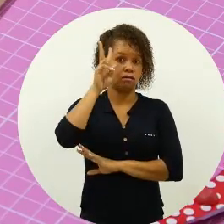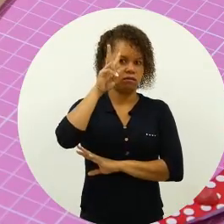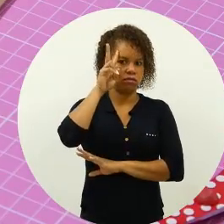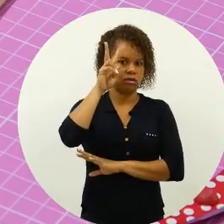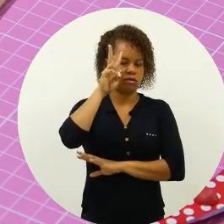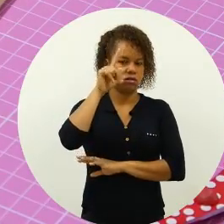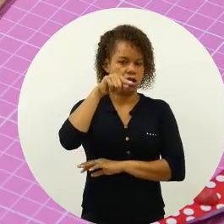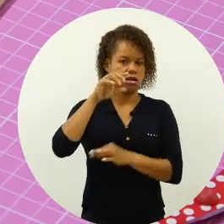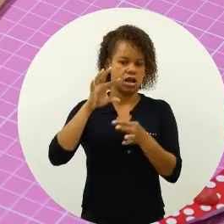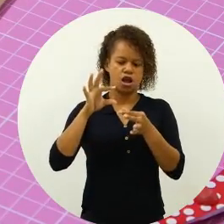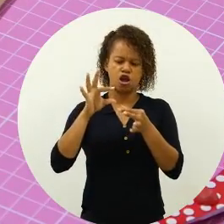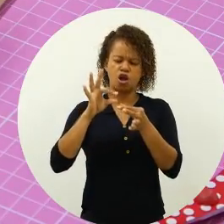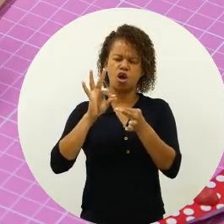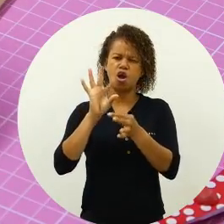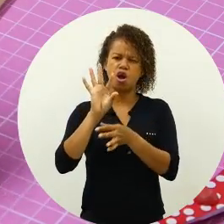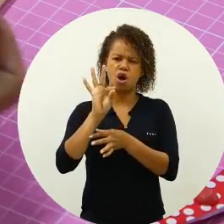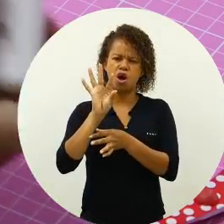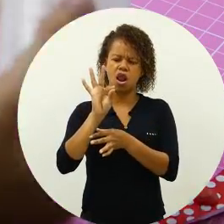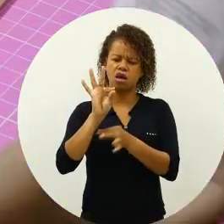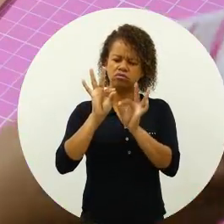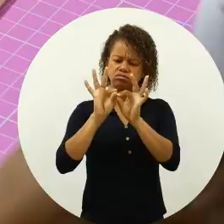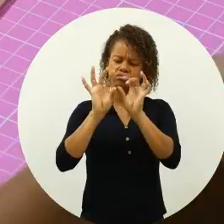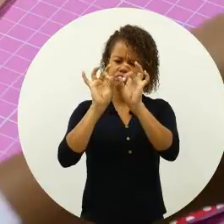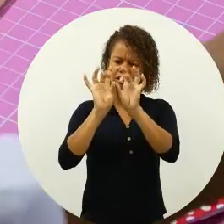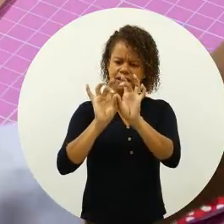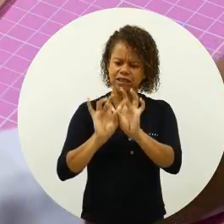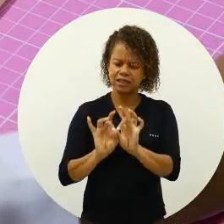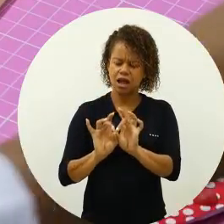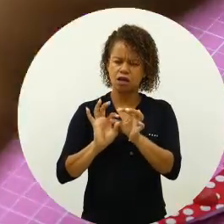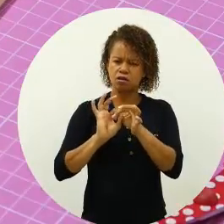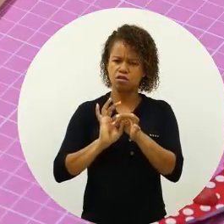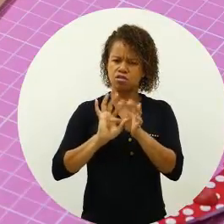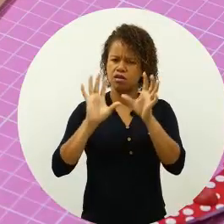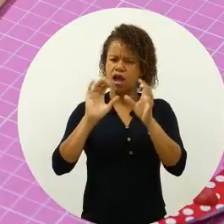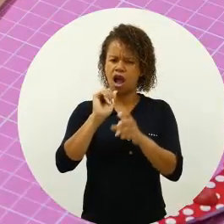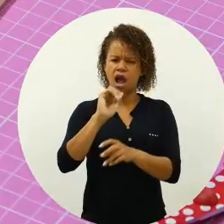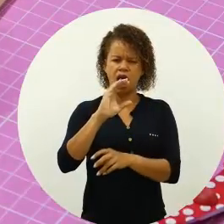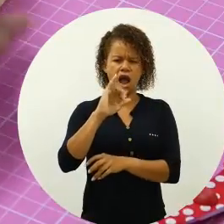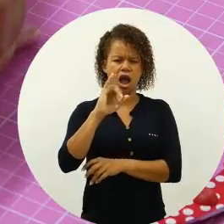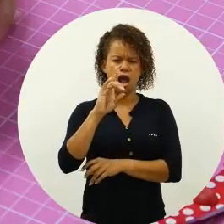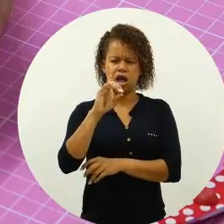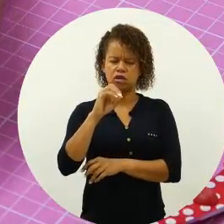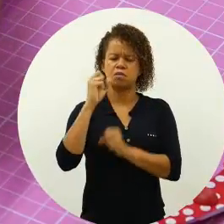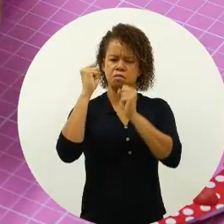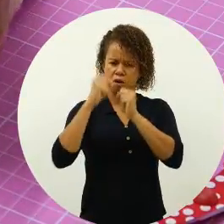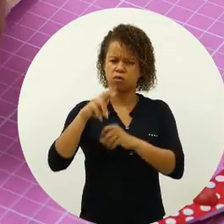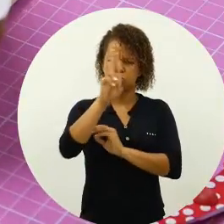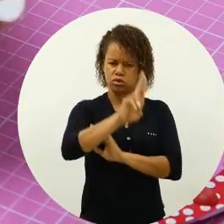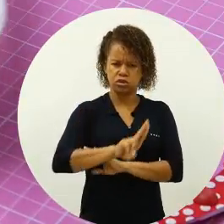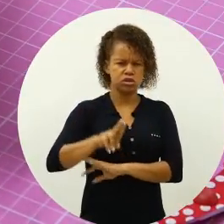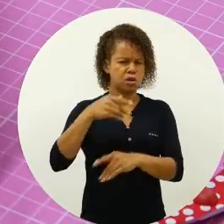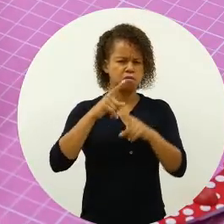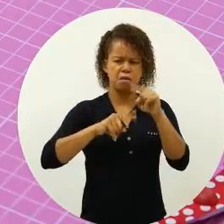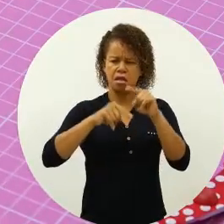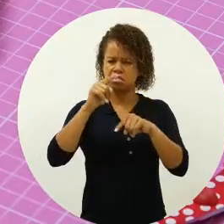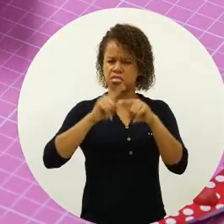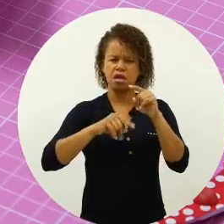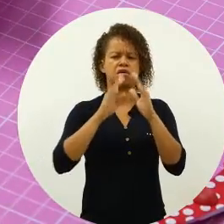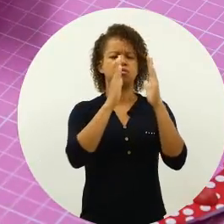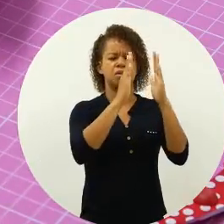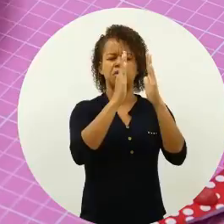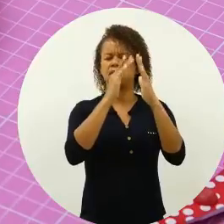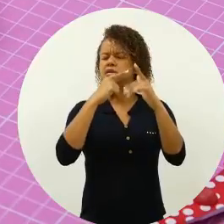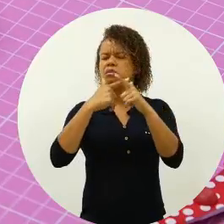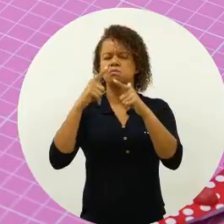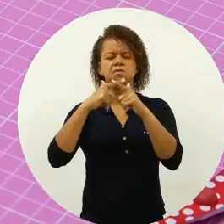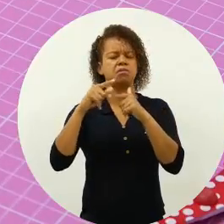Lembrando que essa cola é uma cola especial, livre de ácidos e pode ser utilizado em material de biblioteca